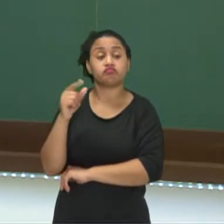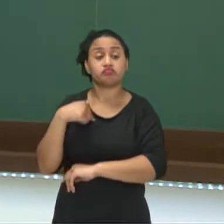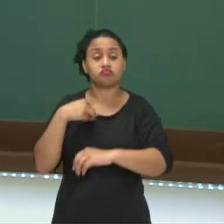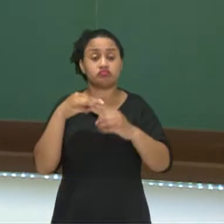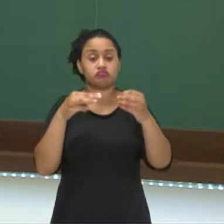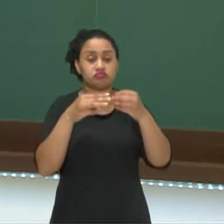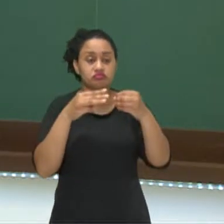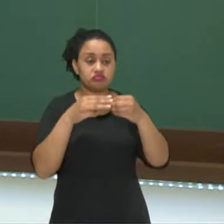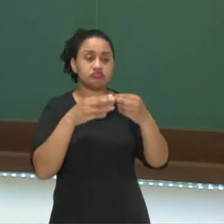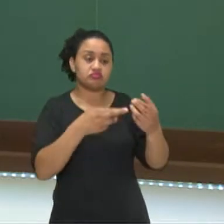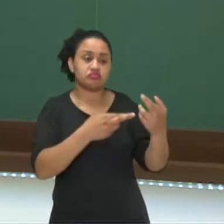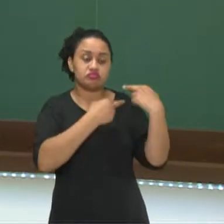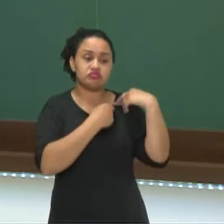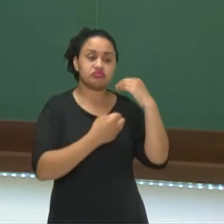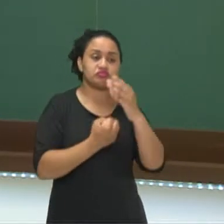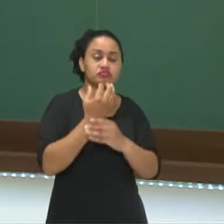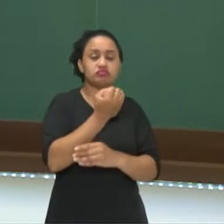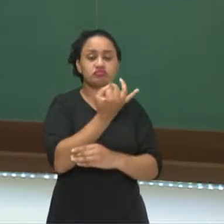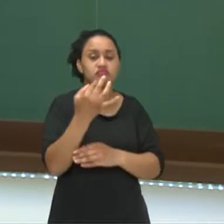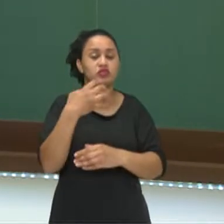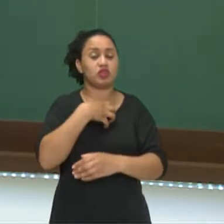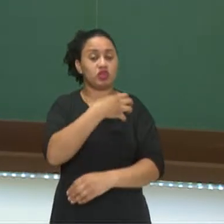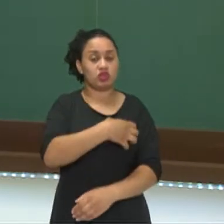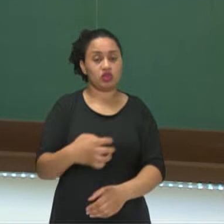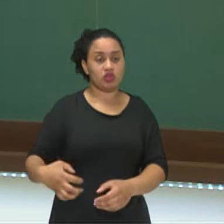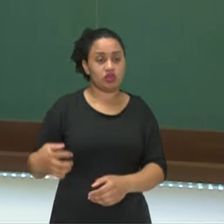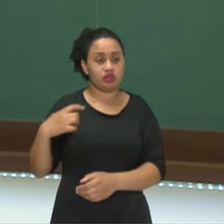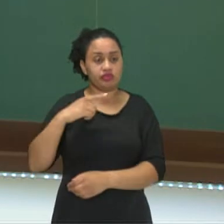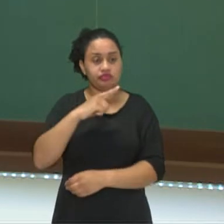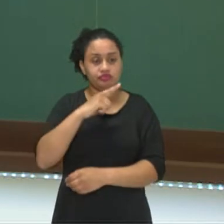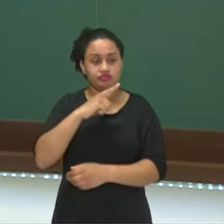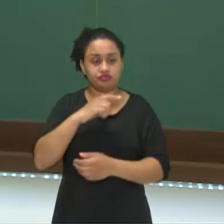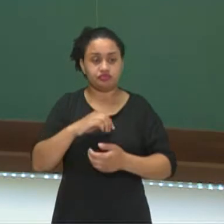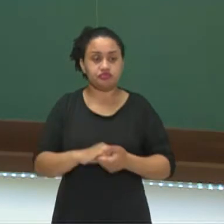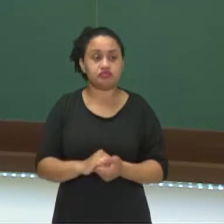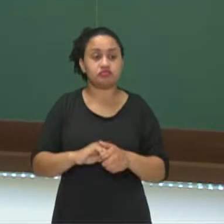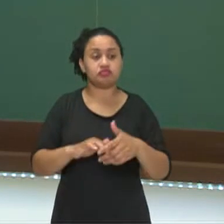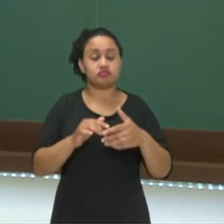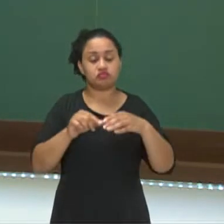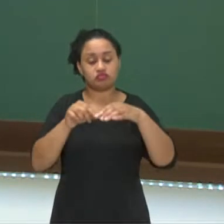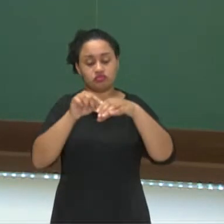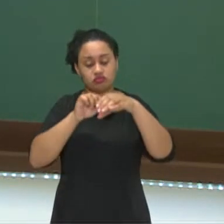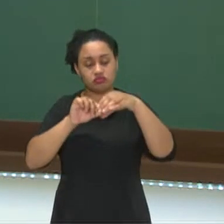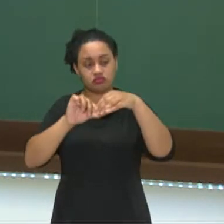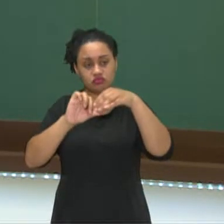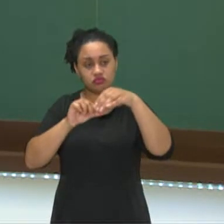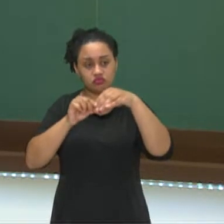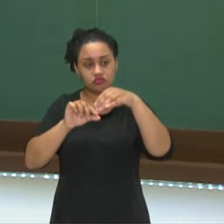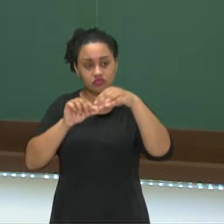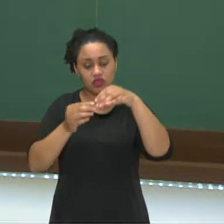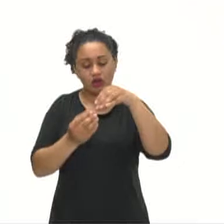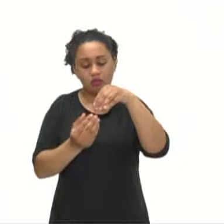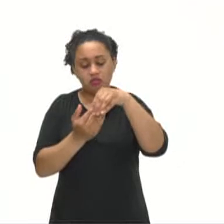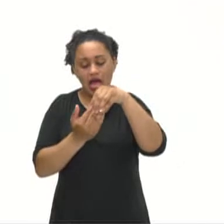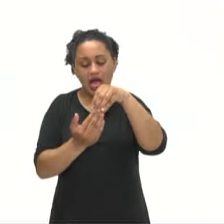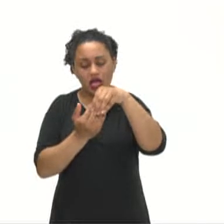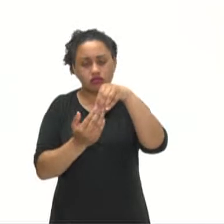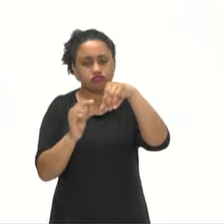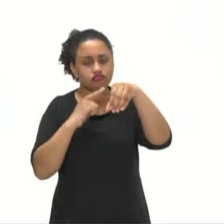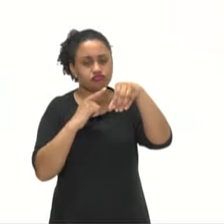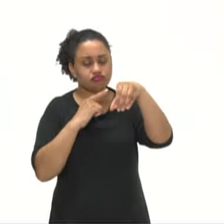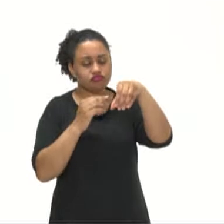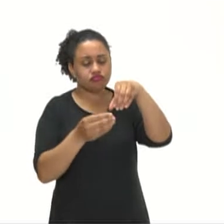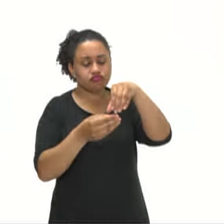formar determinados órgãos do organismo, tá? Quando esse blastóporo, que é essa abertura formada